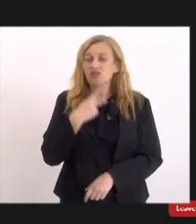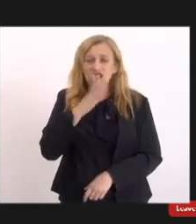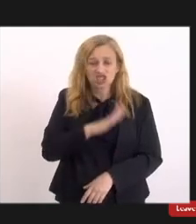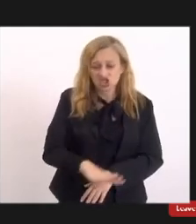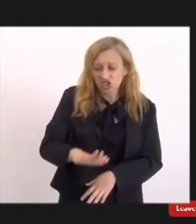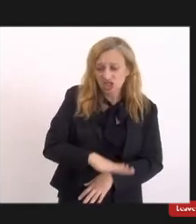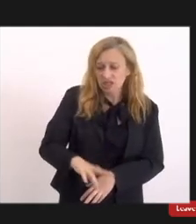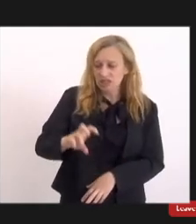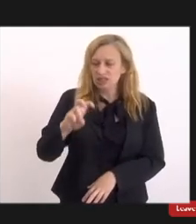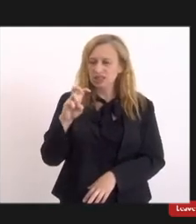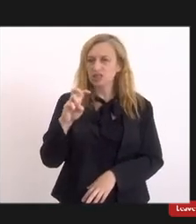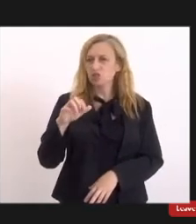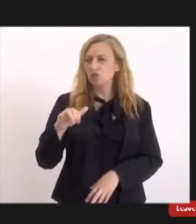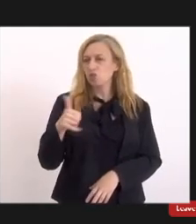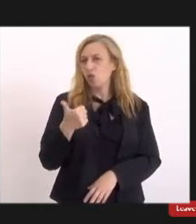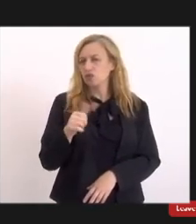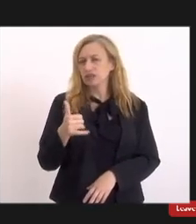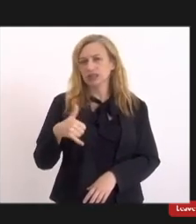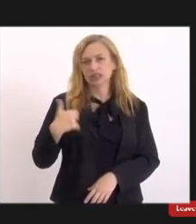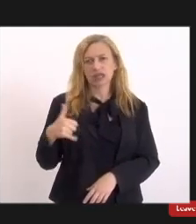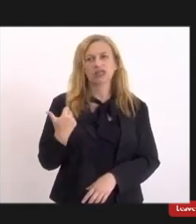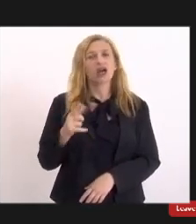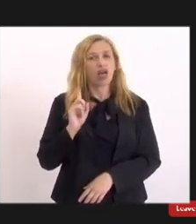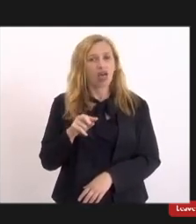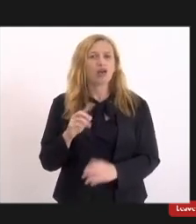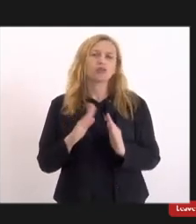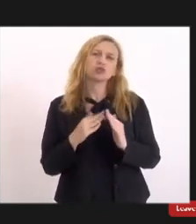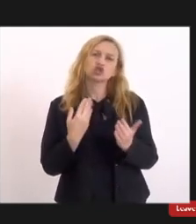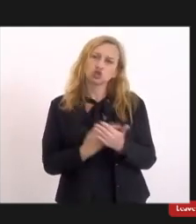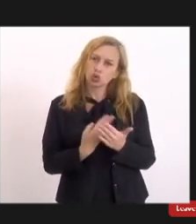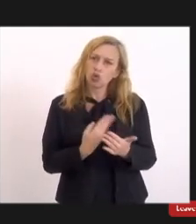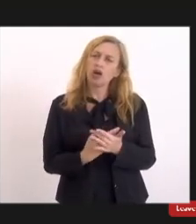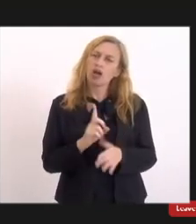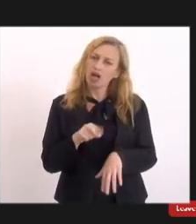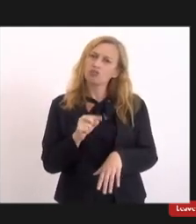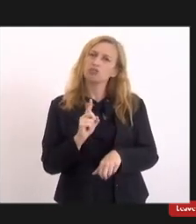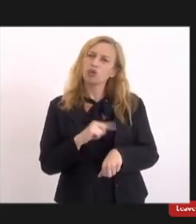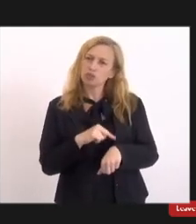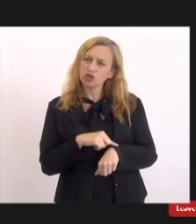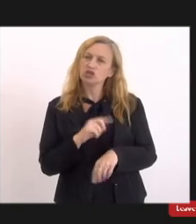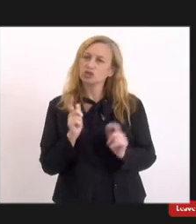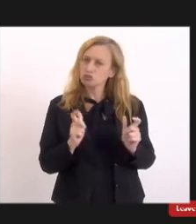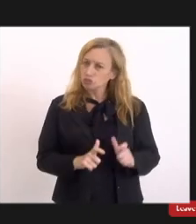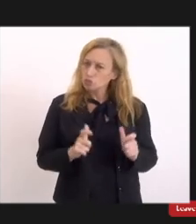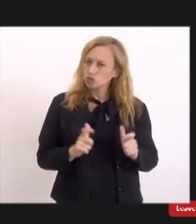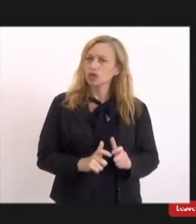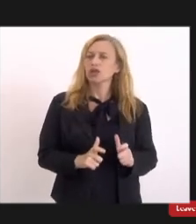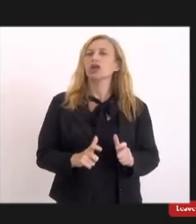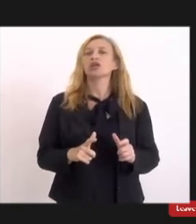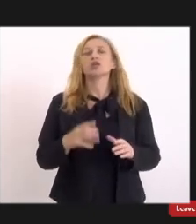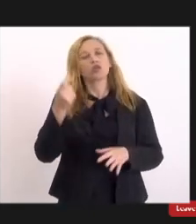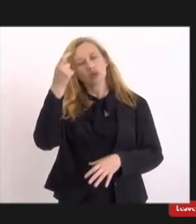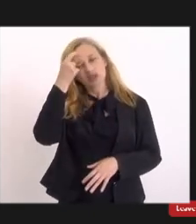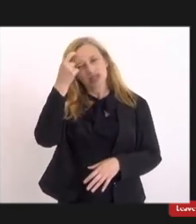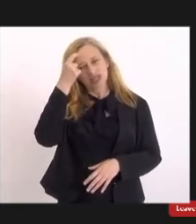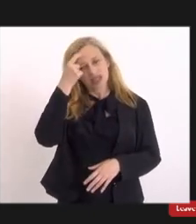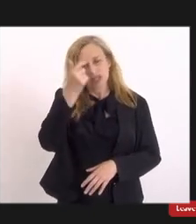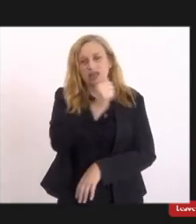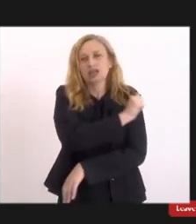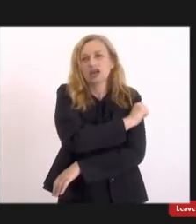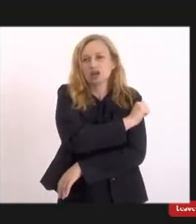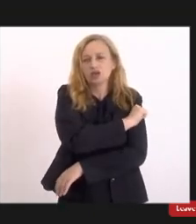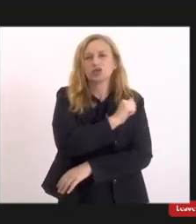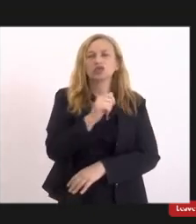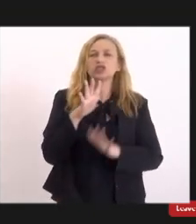5 a 11 anos. Então, a escola é um momento, é um local, né, de conscientização de alunos,